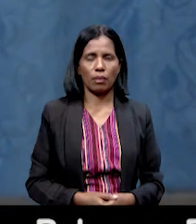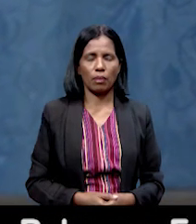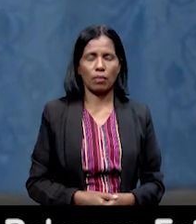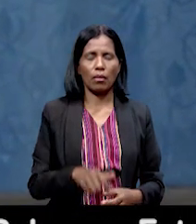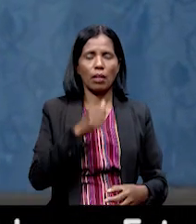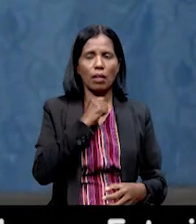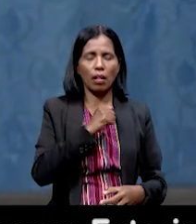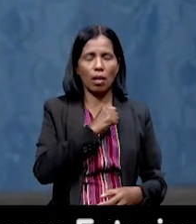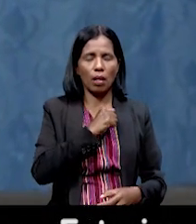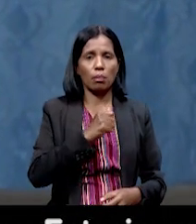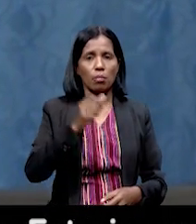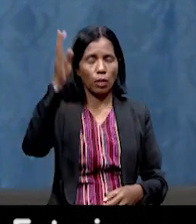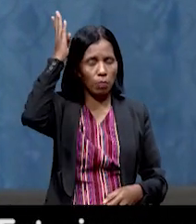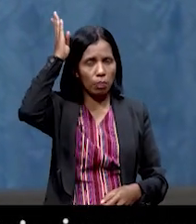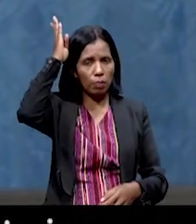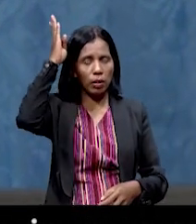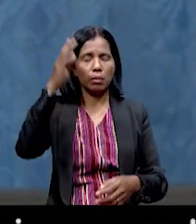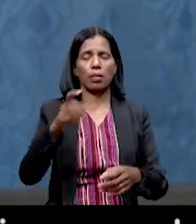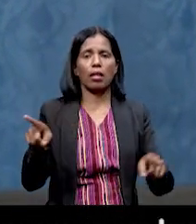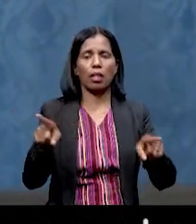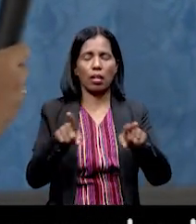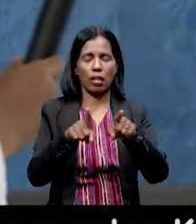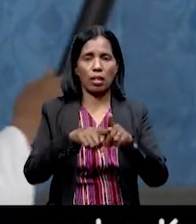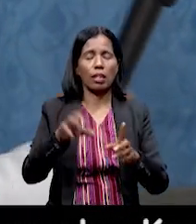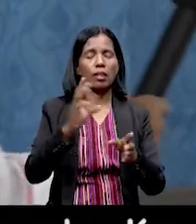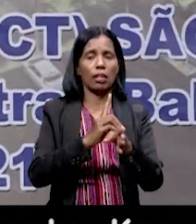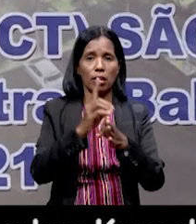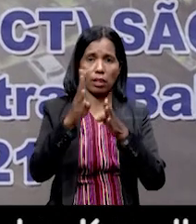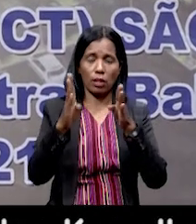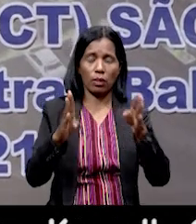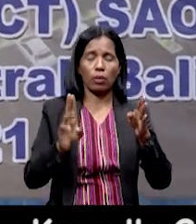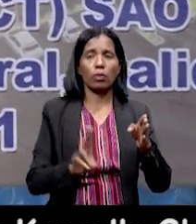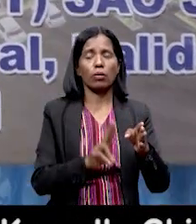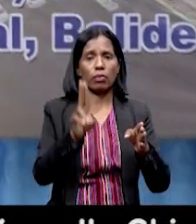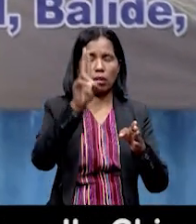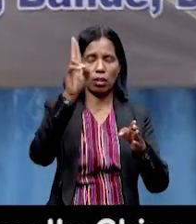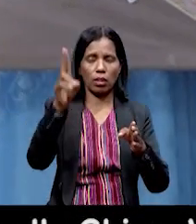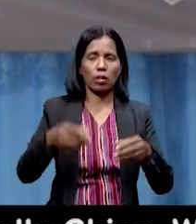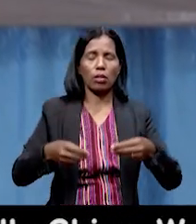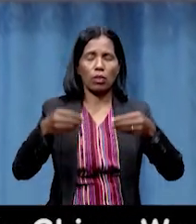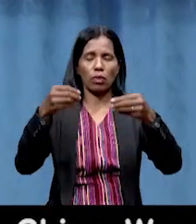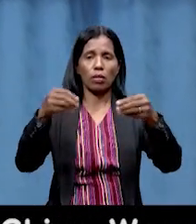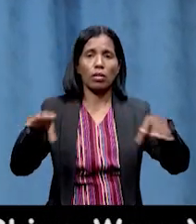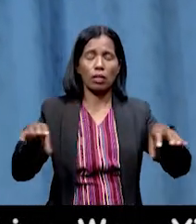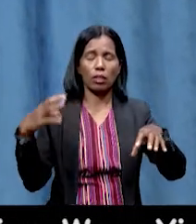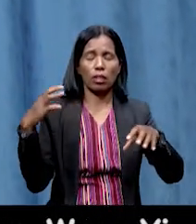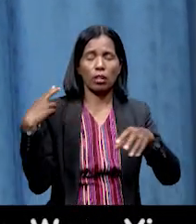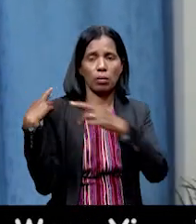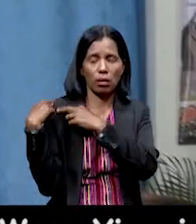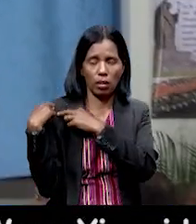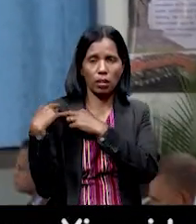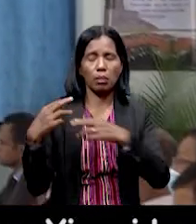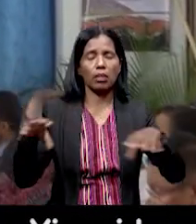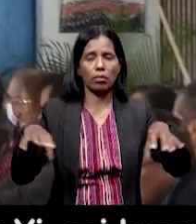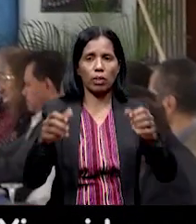Arcebispo Dom Virgílio do Carmo da Silva no dar chanceler UCT Hateten, Universidade foi posse ba conselheiro Sira ato serviço Hamutu